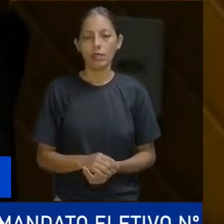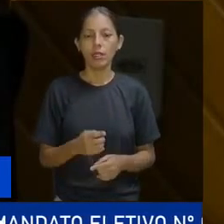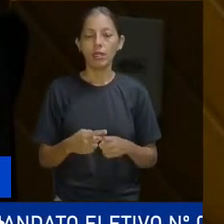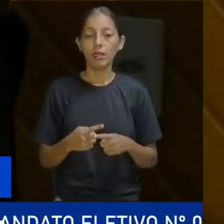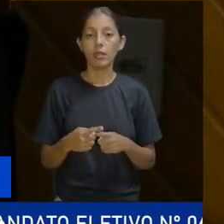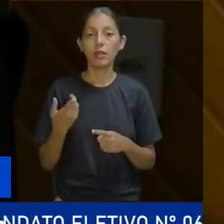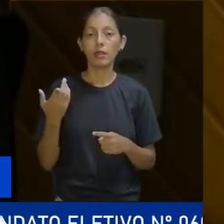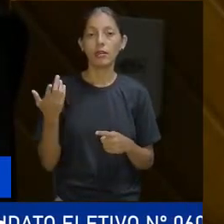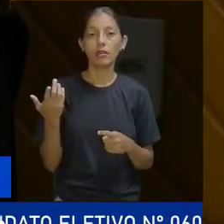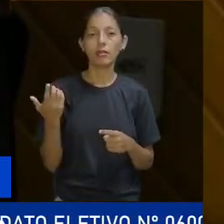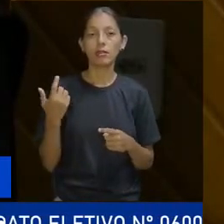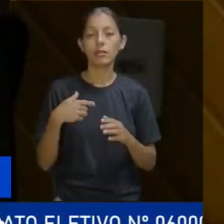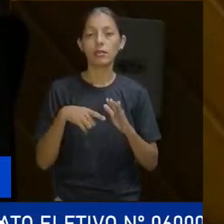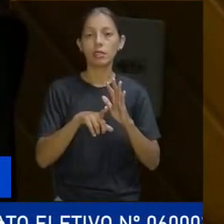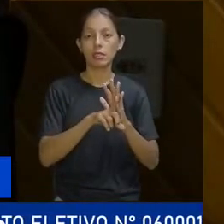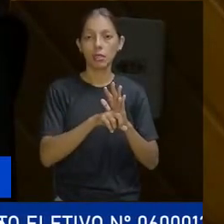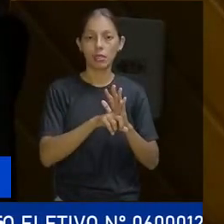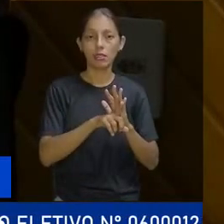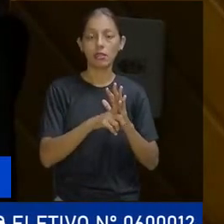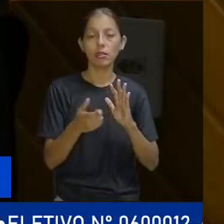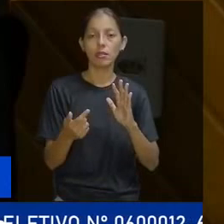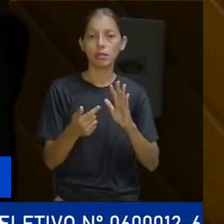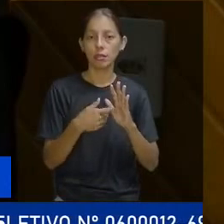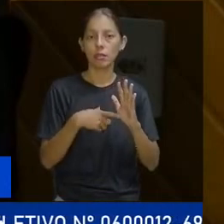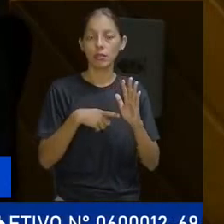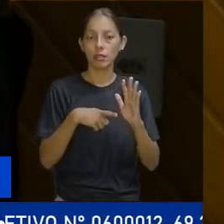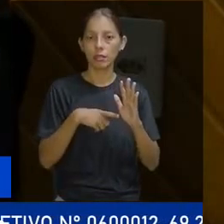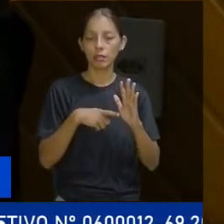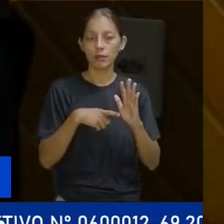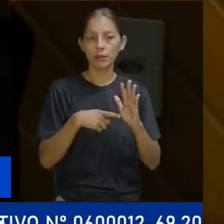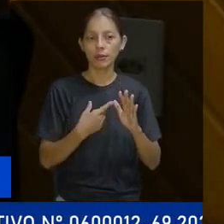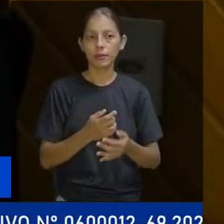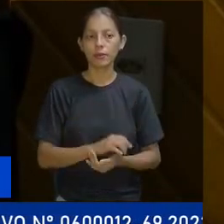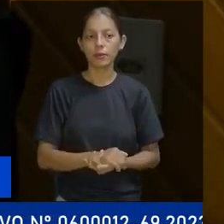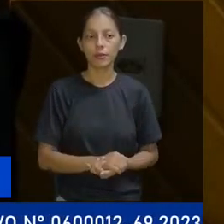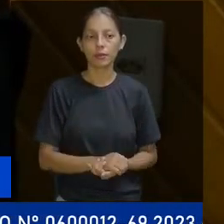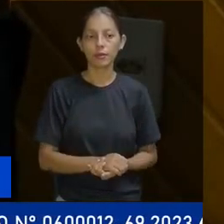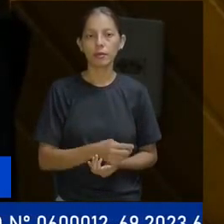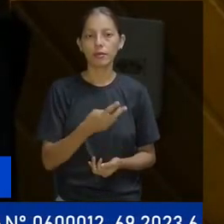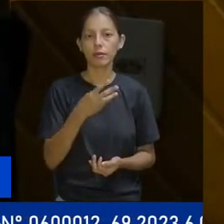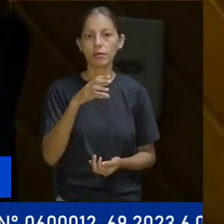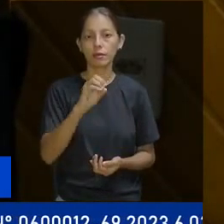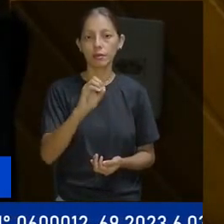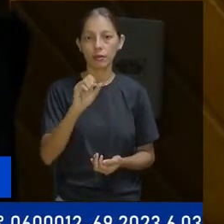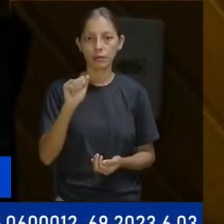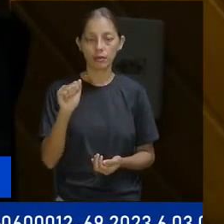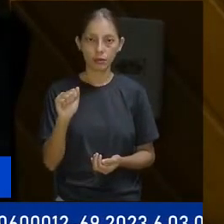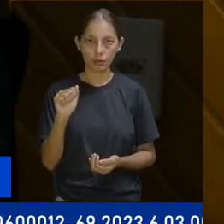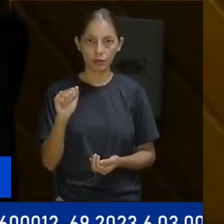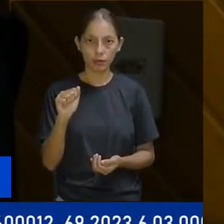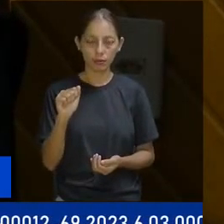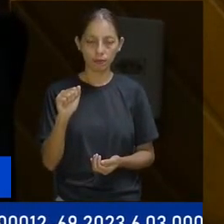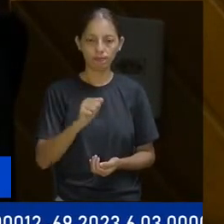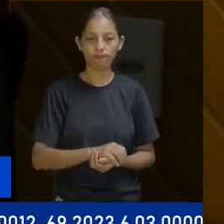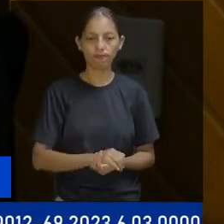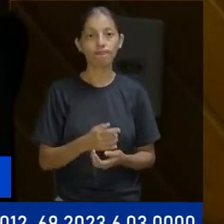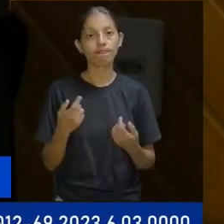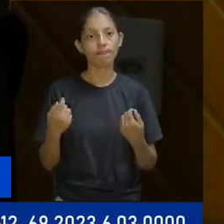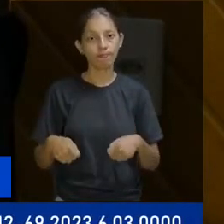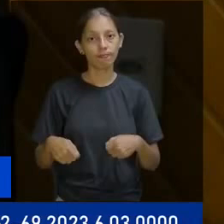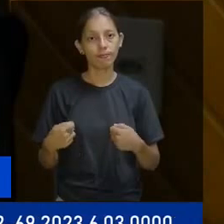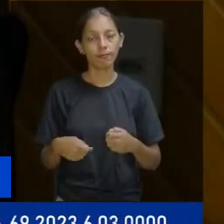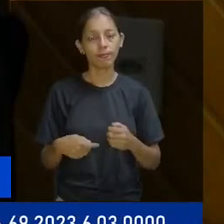afeta a causa prevista no artigo 30A. Caberia, em tese, uma